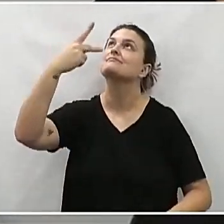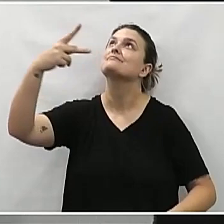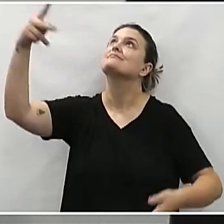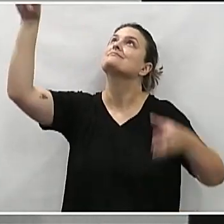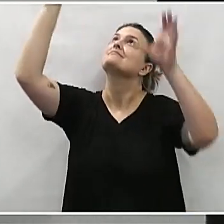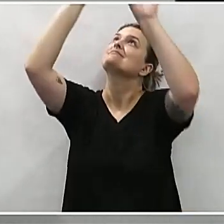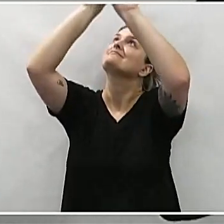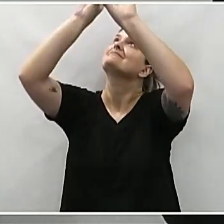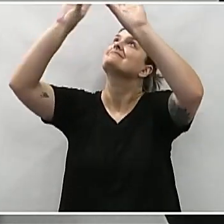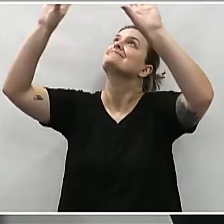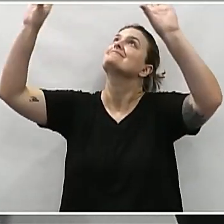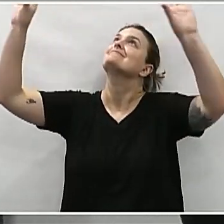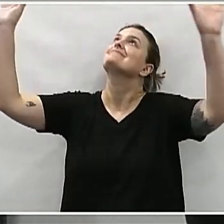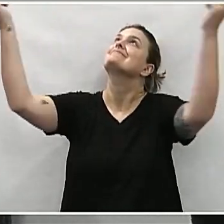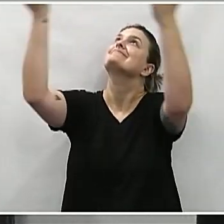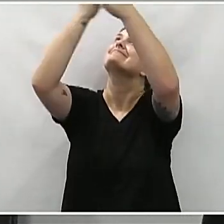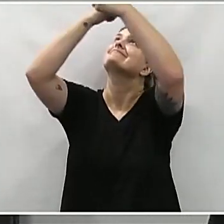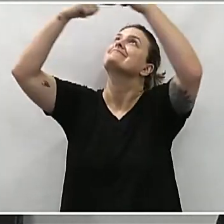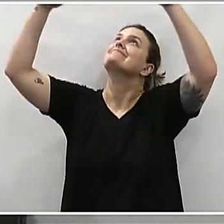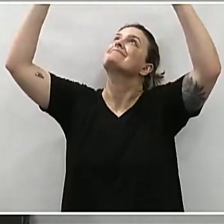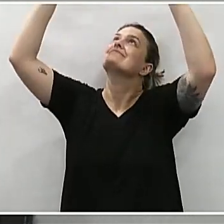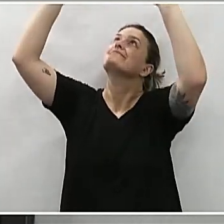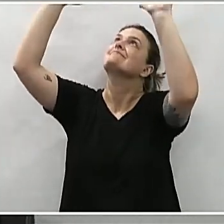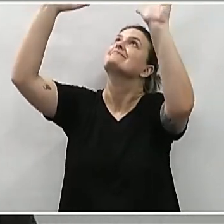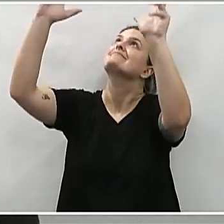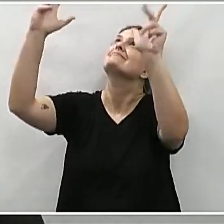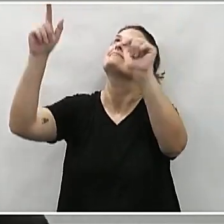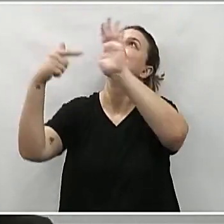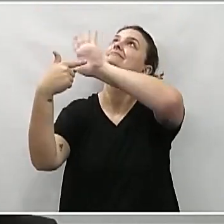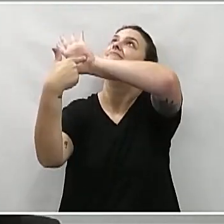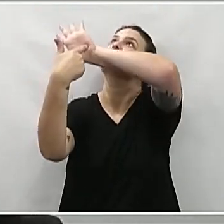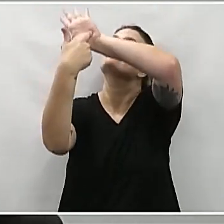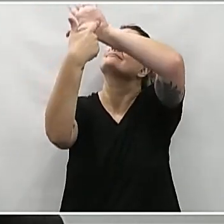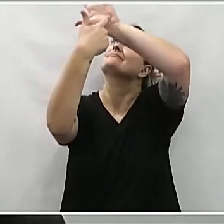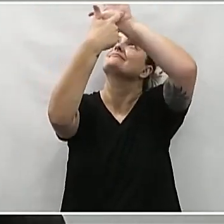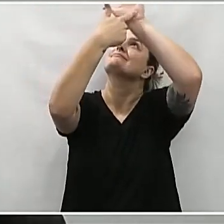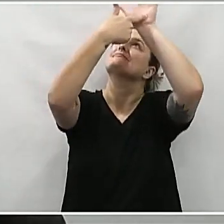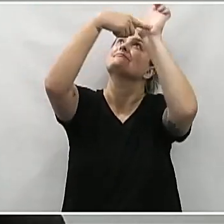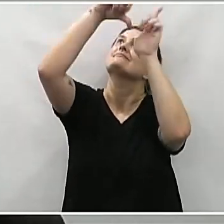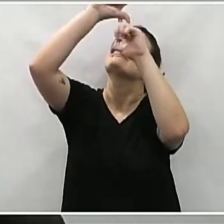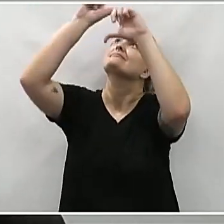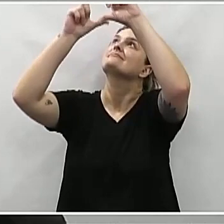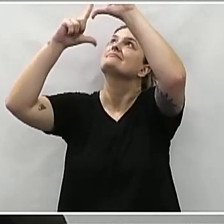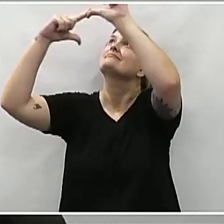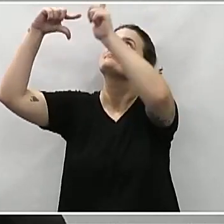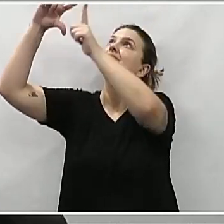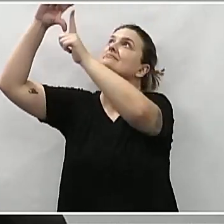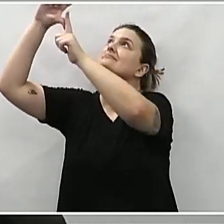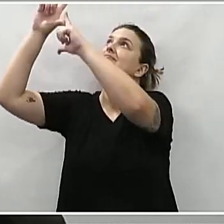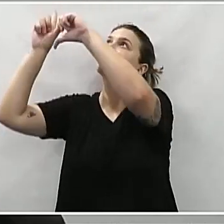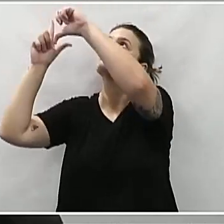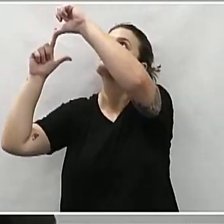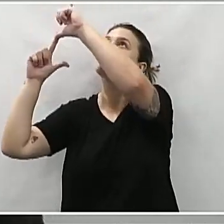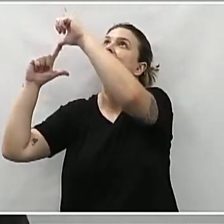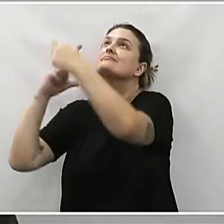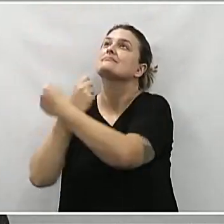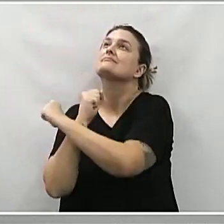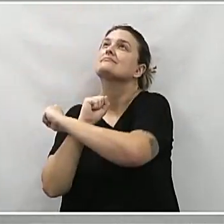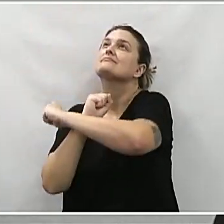desce. Sim, teu formoso céu, que sonho límpido, a imagem do cruzeiro